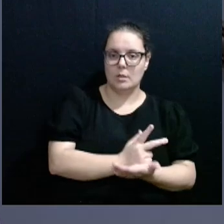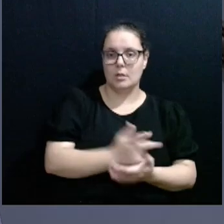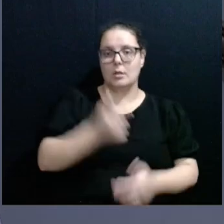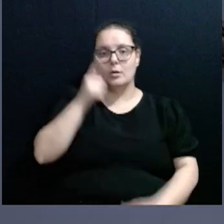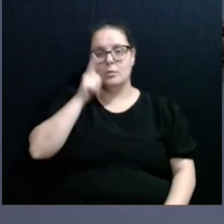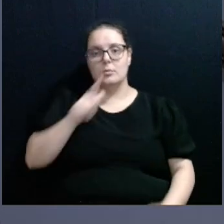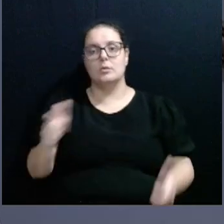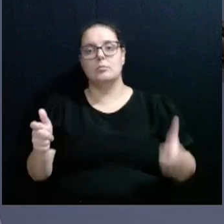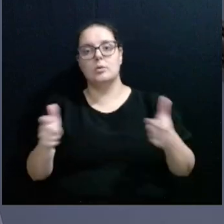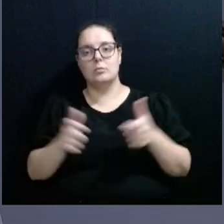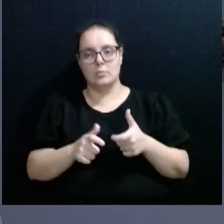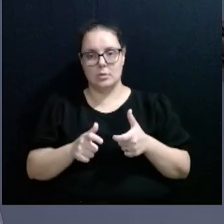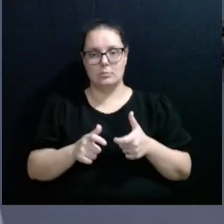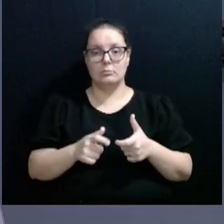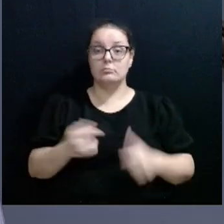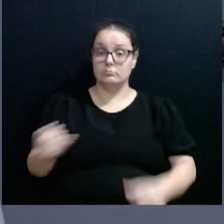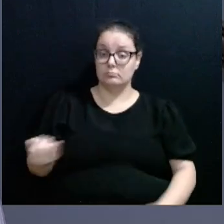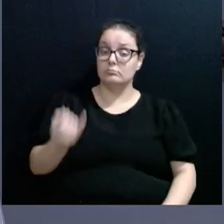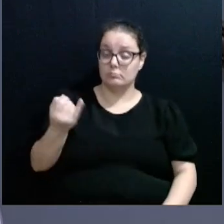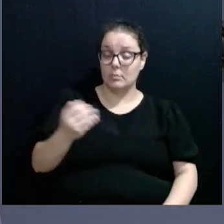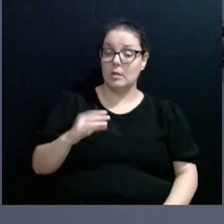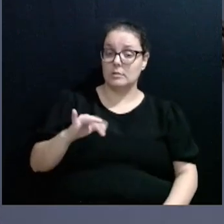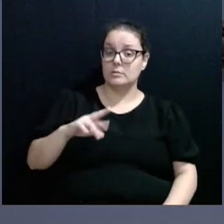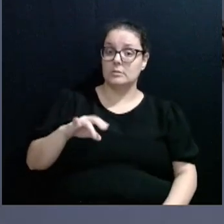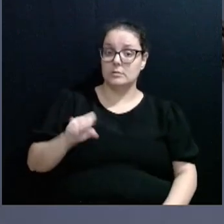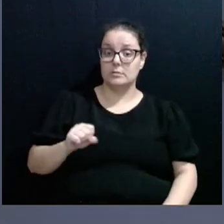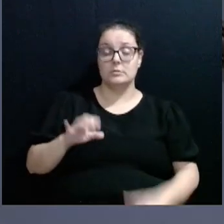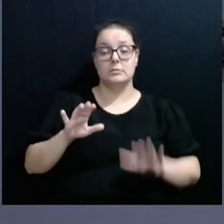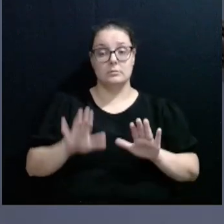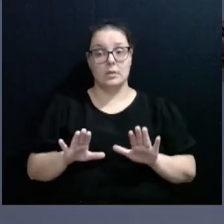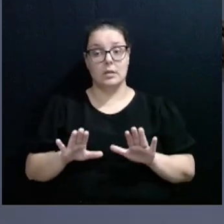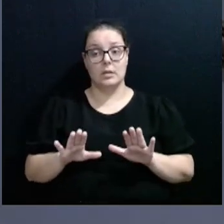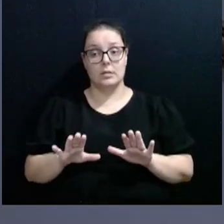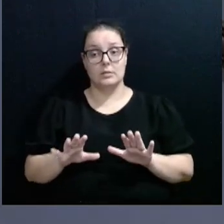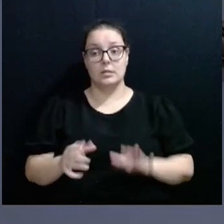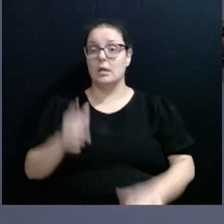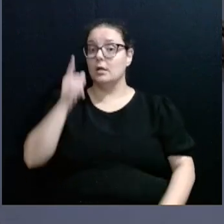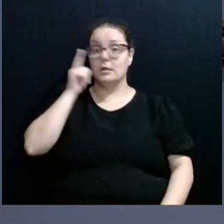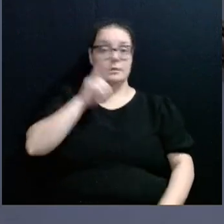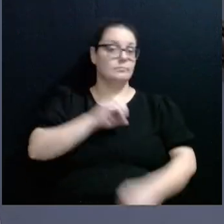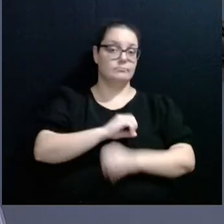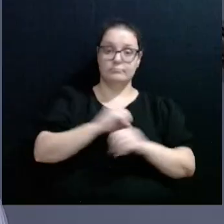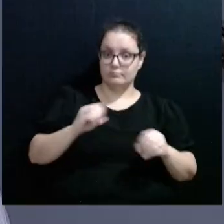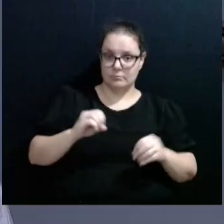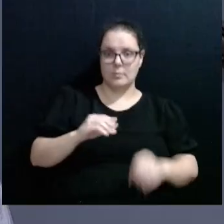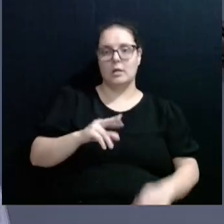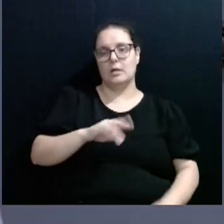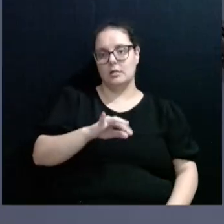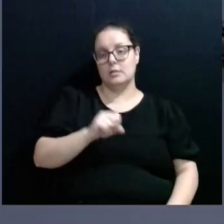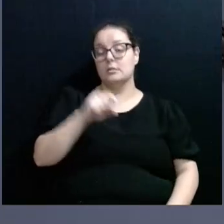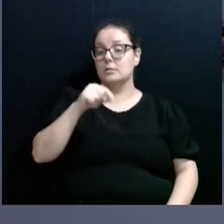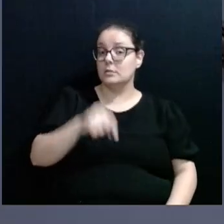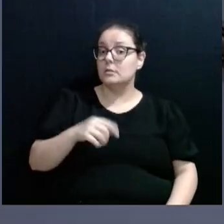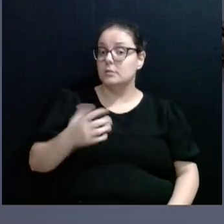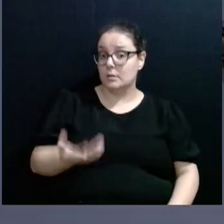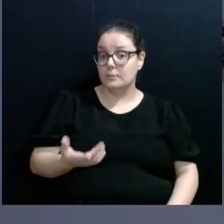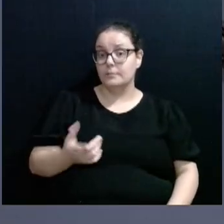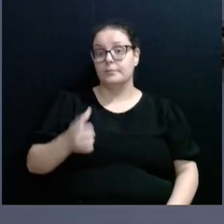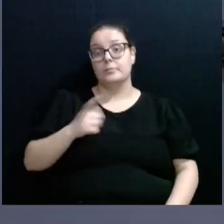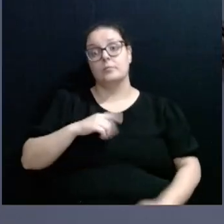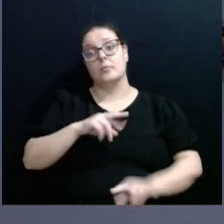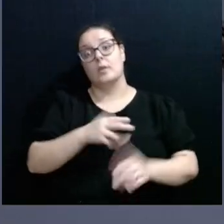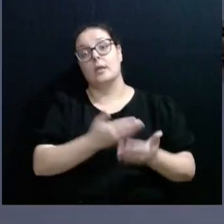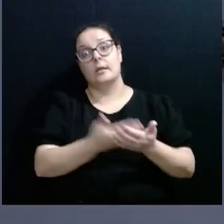forma significativa as crises, mas que você não consegue zerar as crises. E nesse caso, né, tem vários estudos que